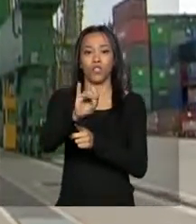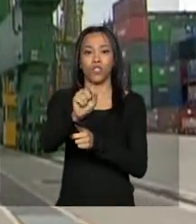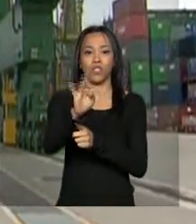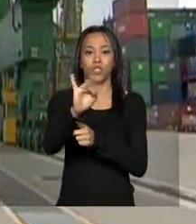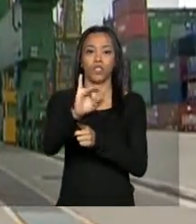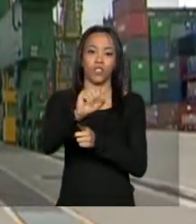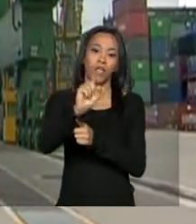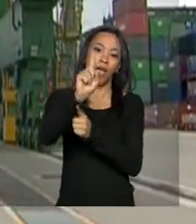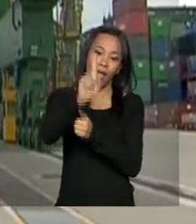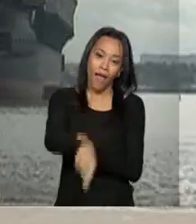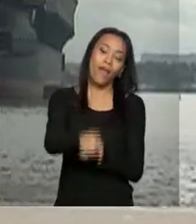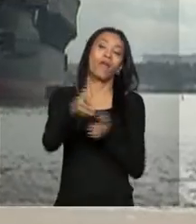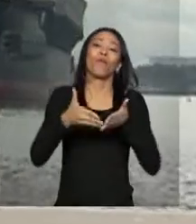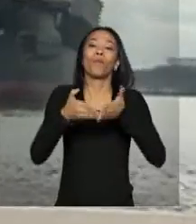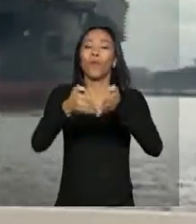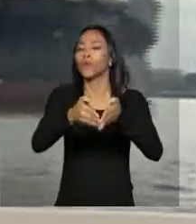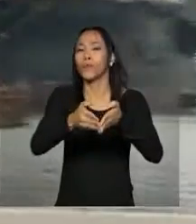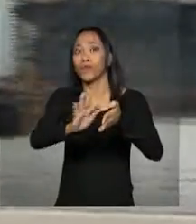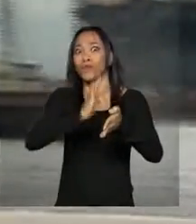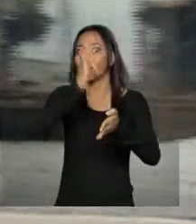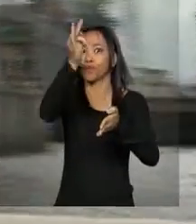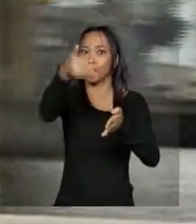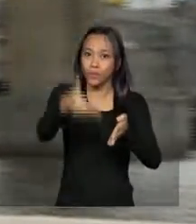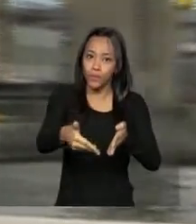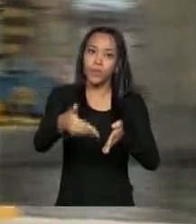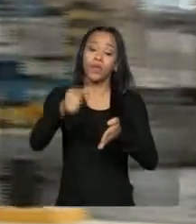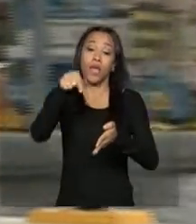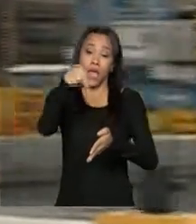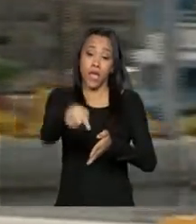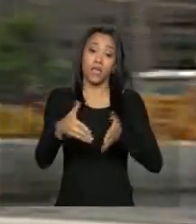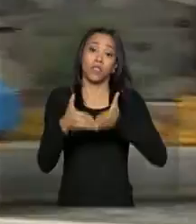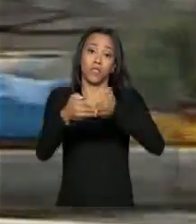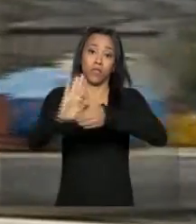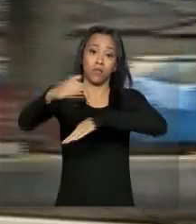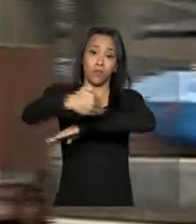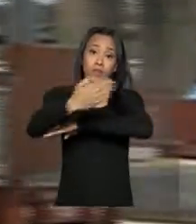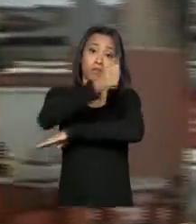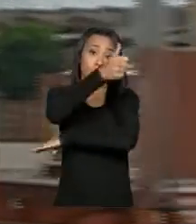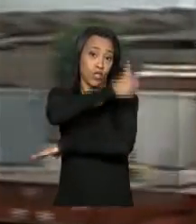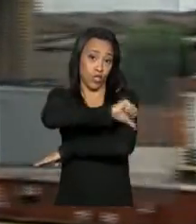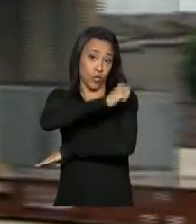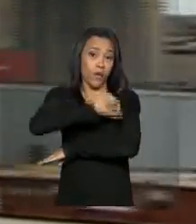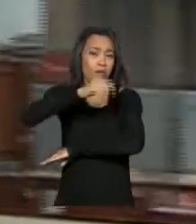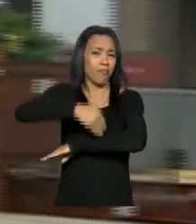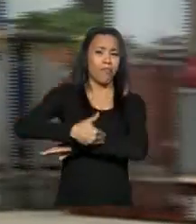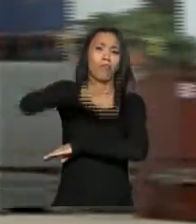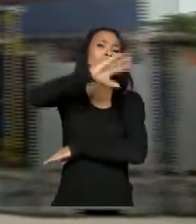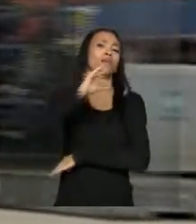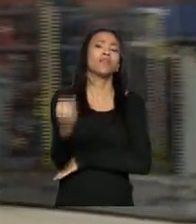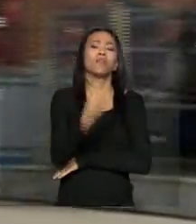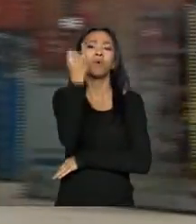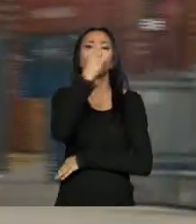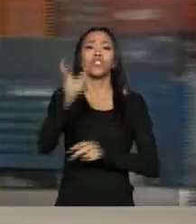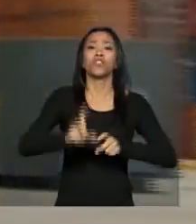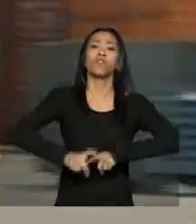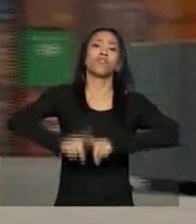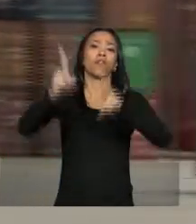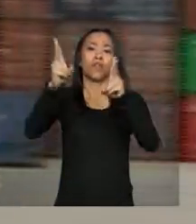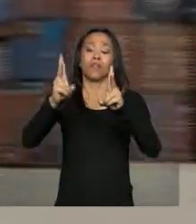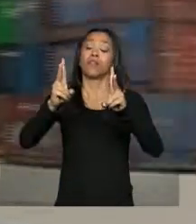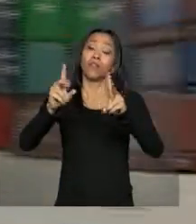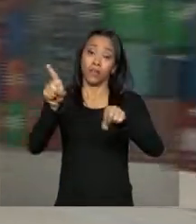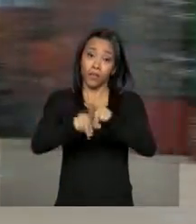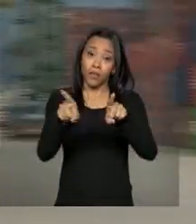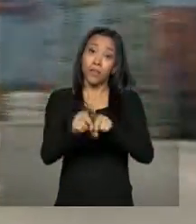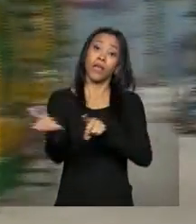de Porto do Futuro. O Porto do Rio de Janeiro é um dos mais importantes do Brasil em exportação e importação de